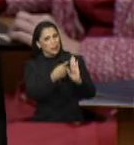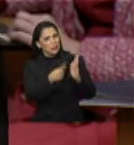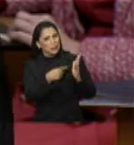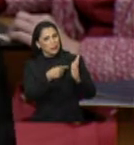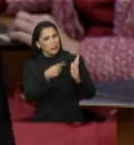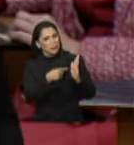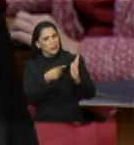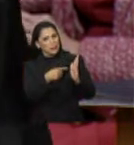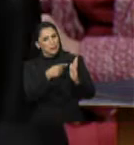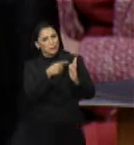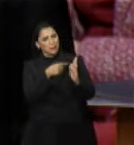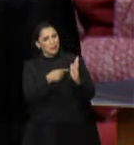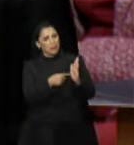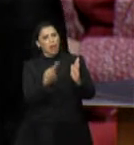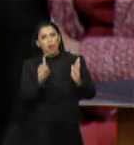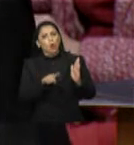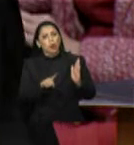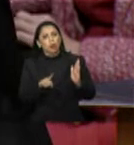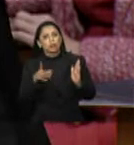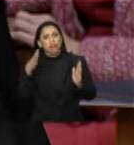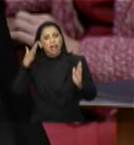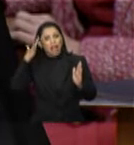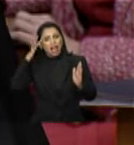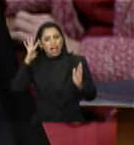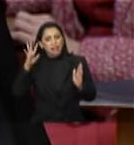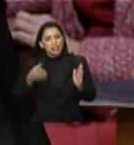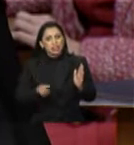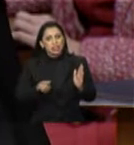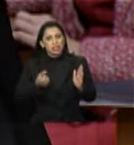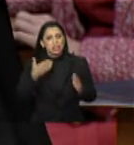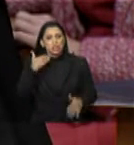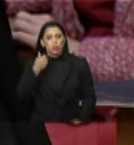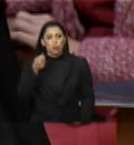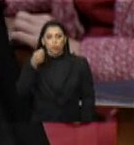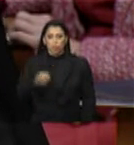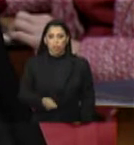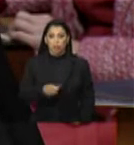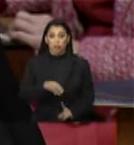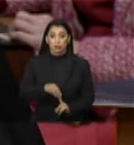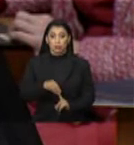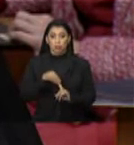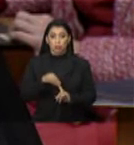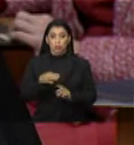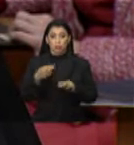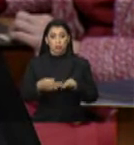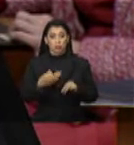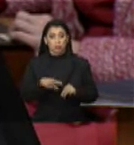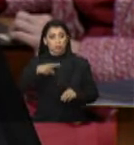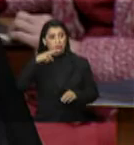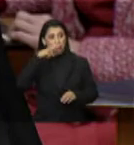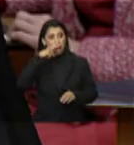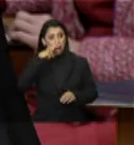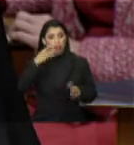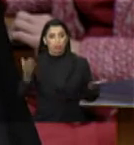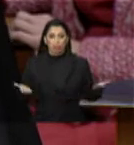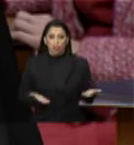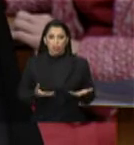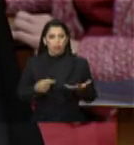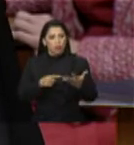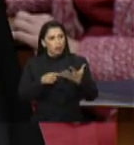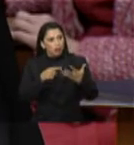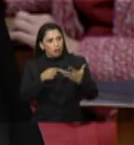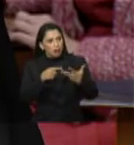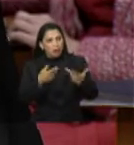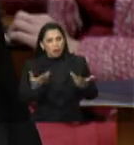interposto conta a decisão monocrática e sua excelência Ministro fachi e eu passo enfrentar esses argumentos primeiro